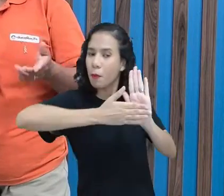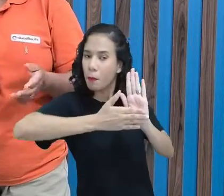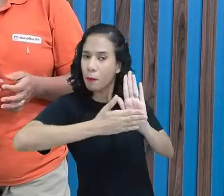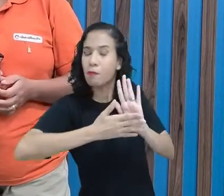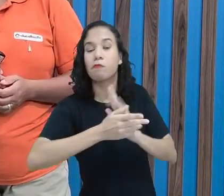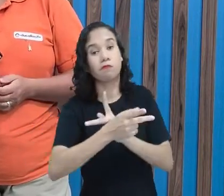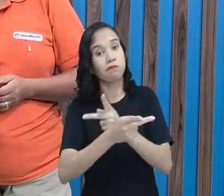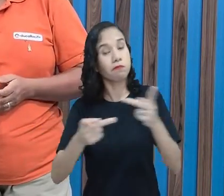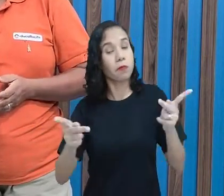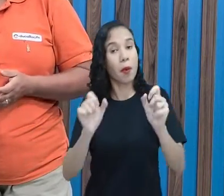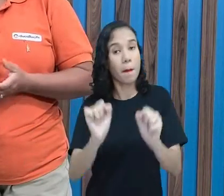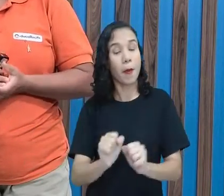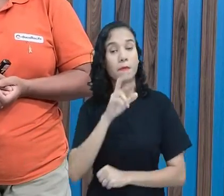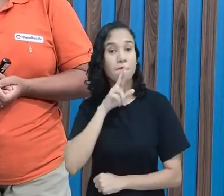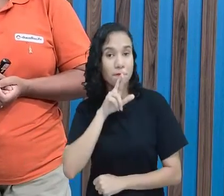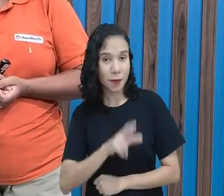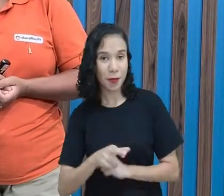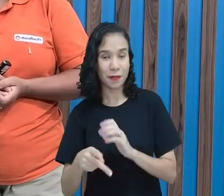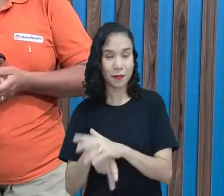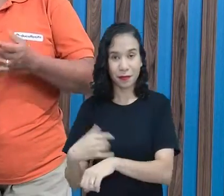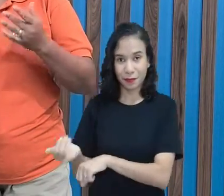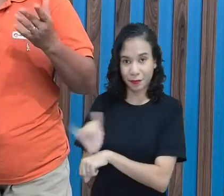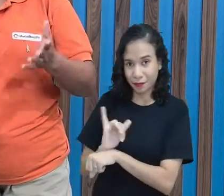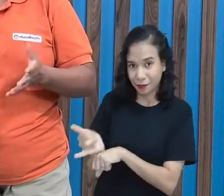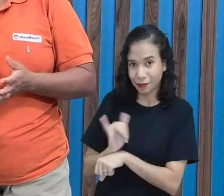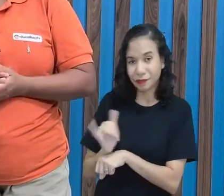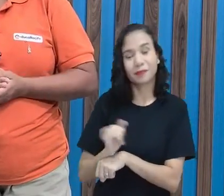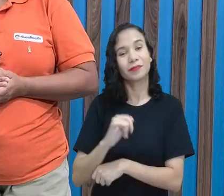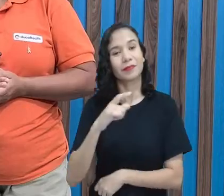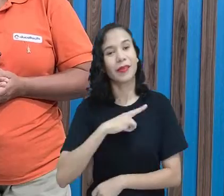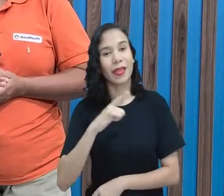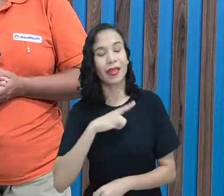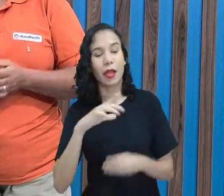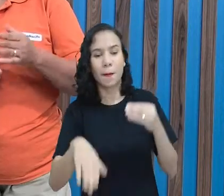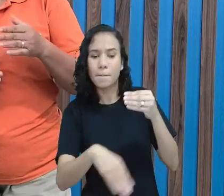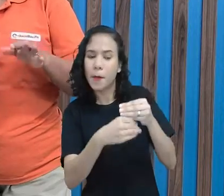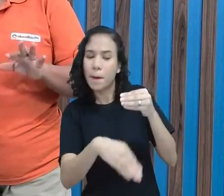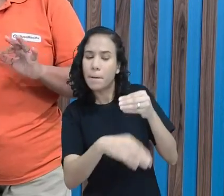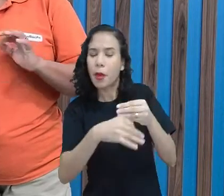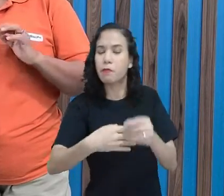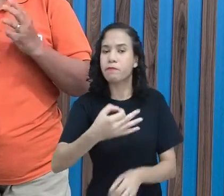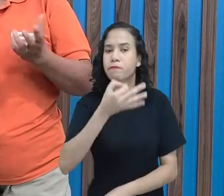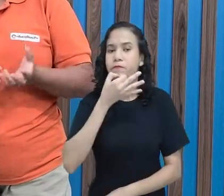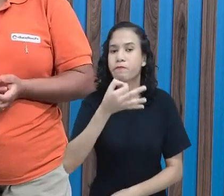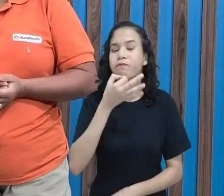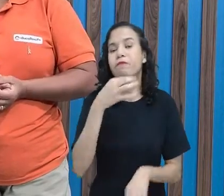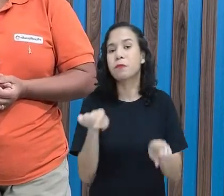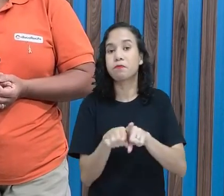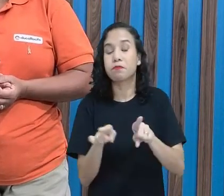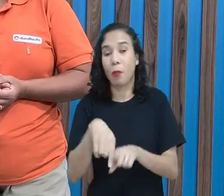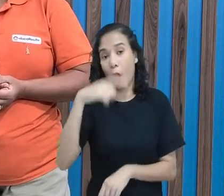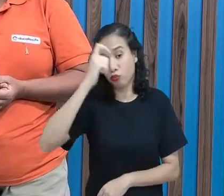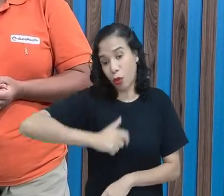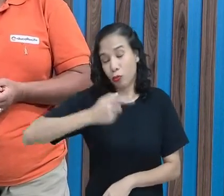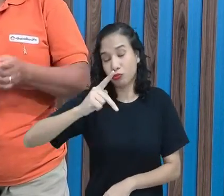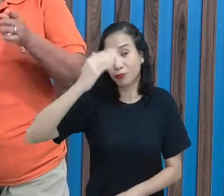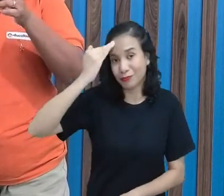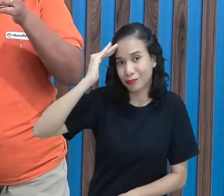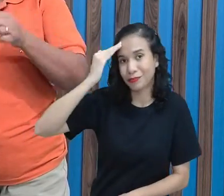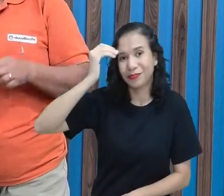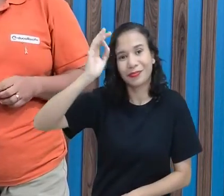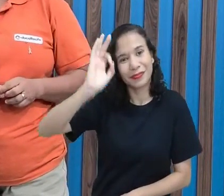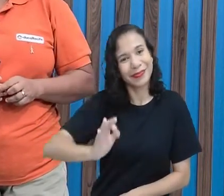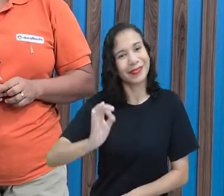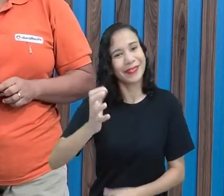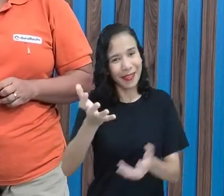vocês podem responder lá no YouTube. Colocar lá os comentários, colocar a maneira como vocês compreenderam. E